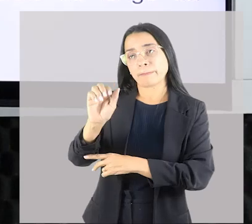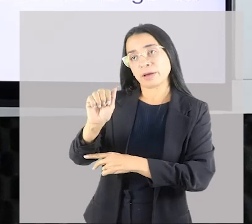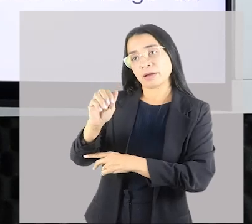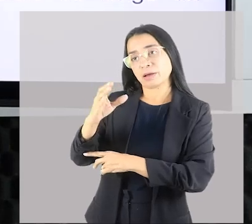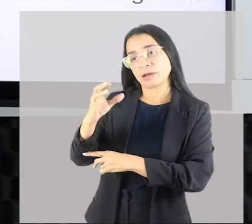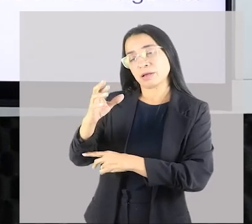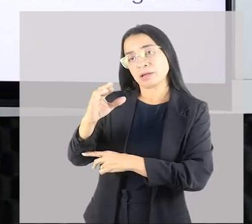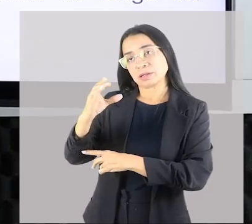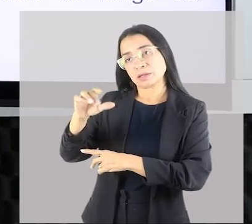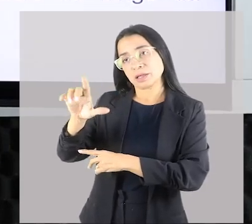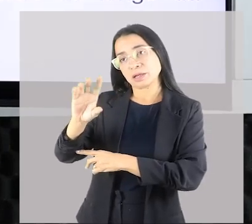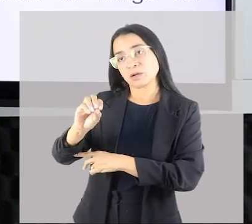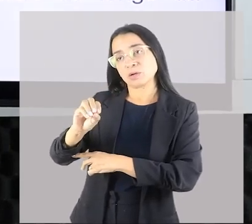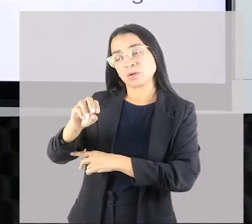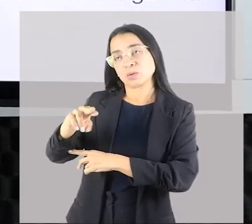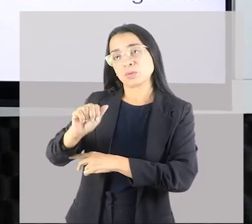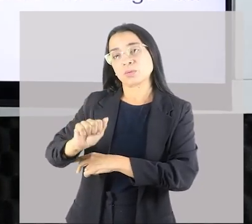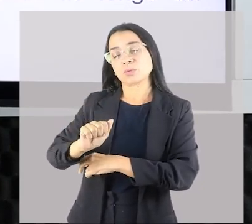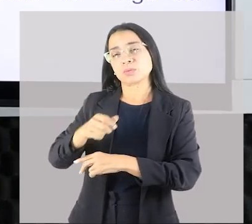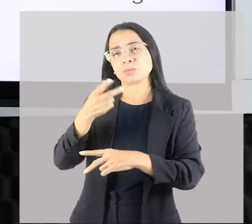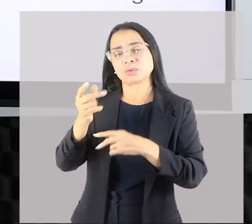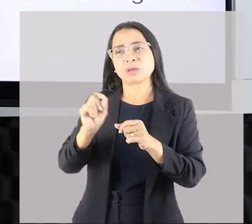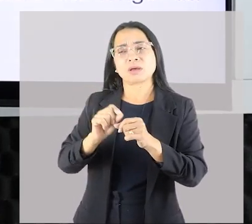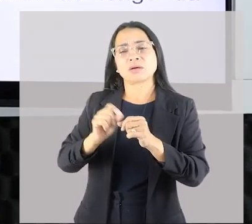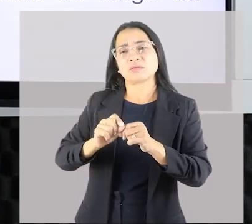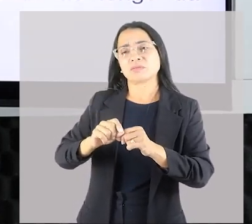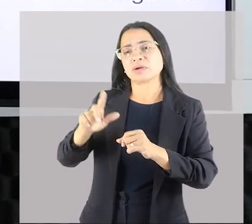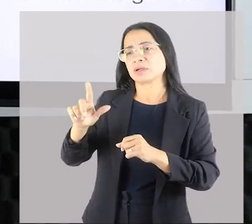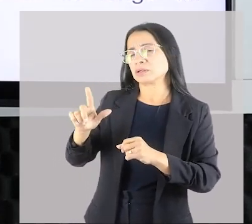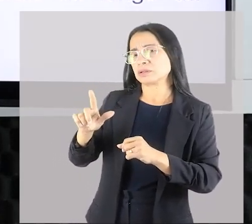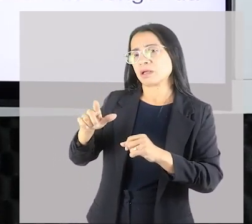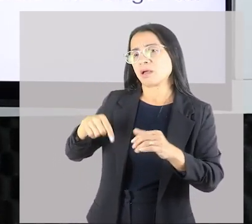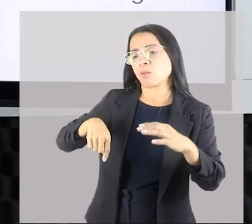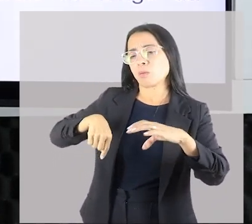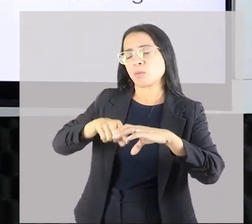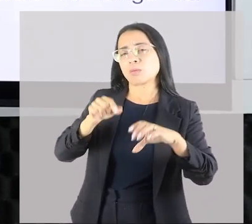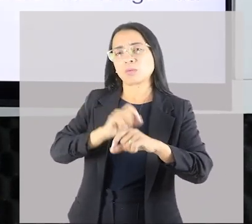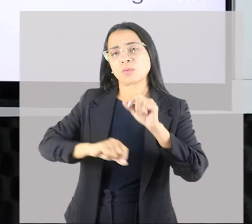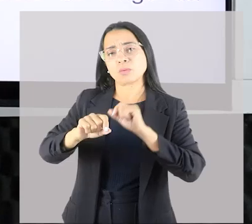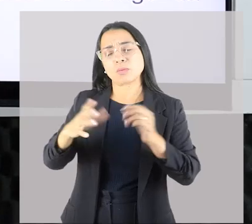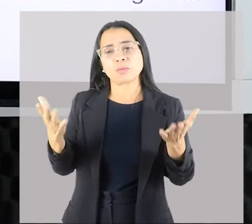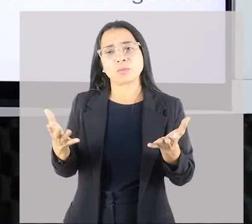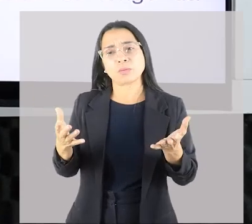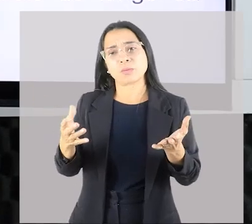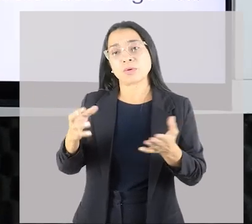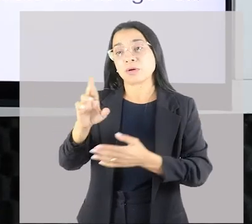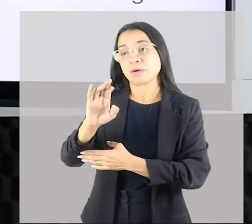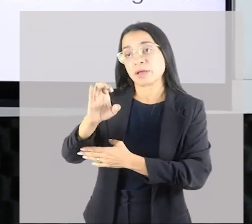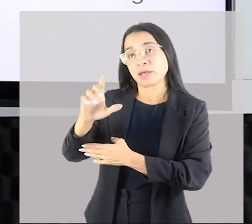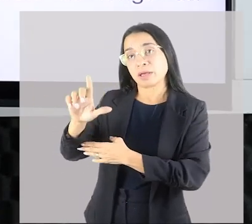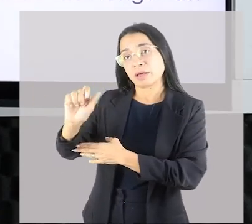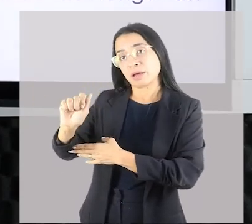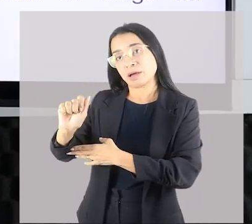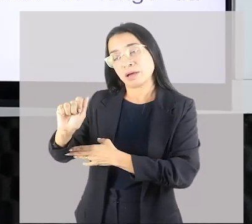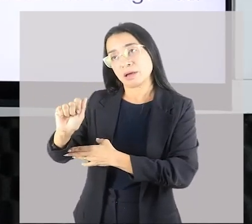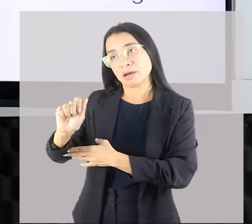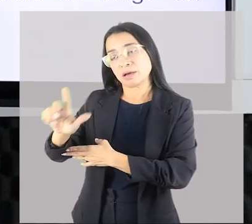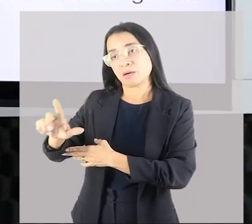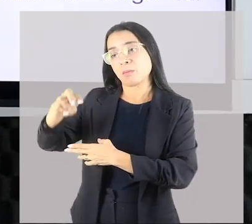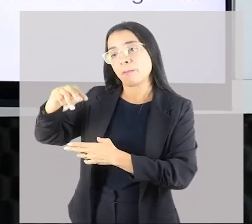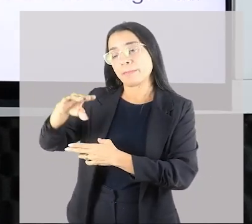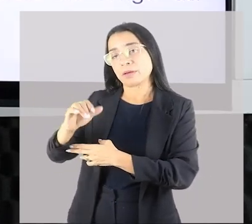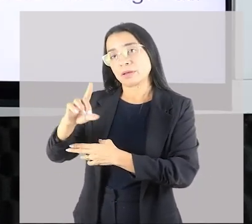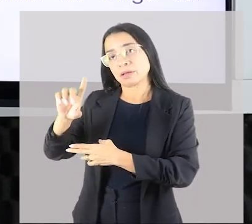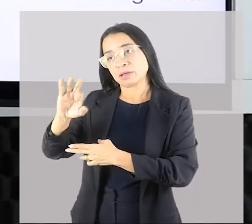né? El Visca Barça, o Real Madrid faz gol, Alá Madrid, por exemplo. Esse pequeno detalhe,